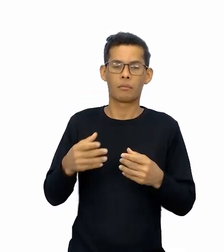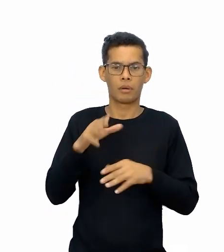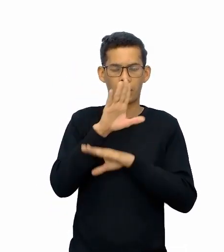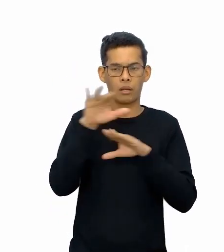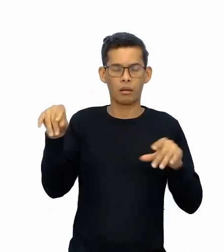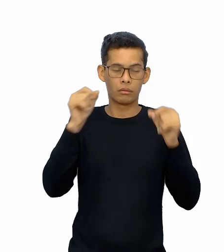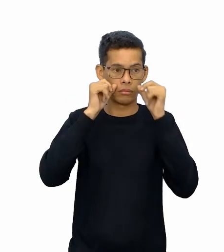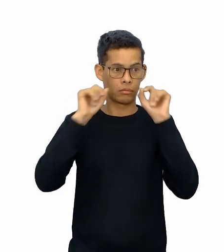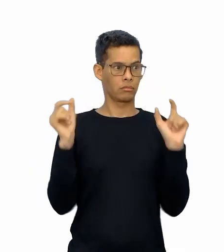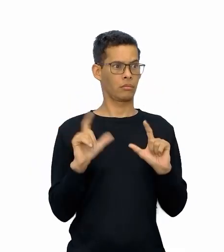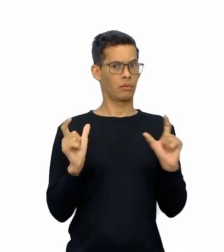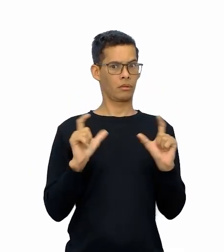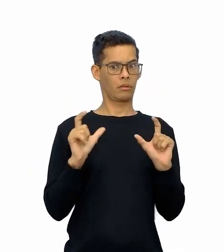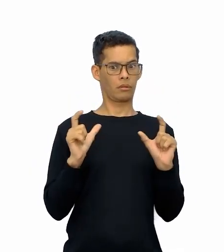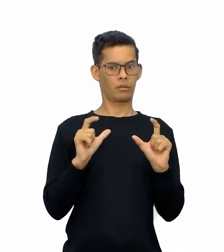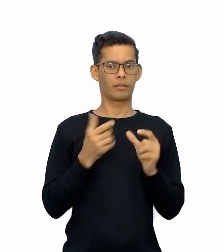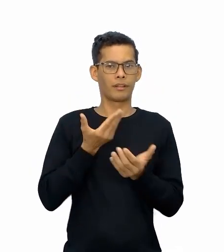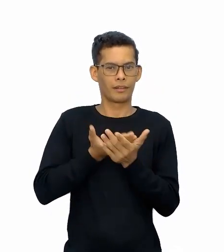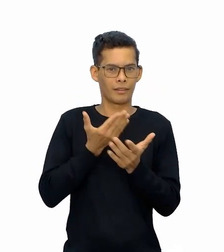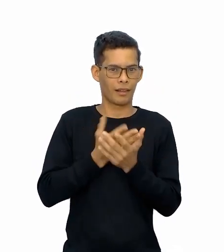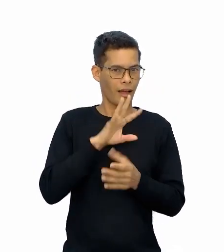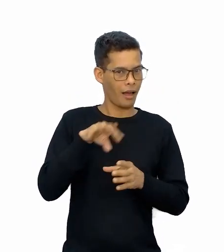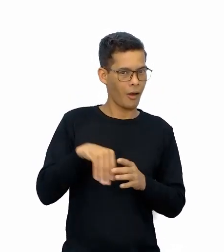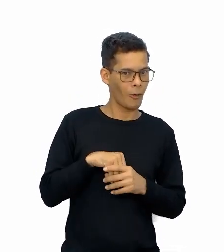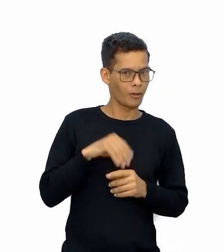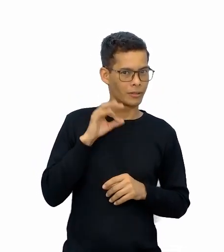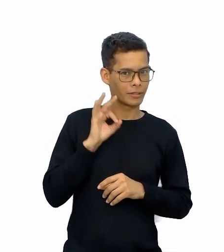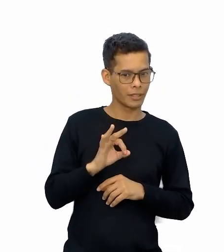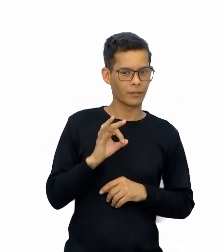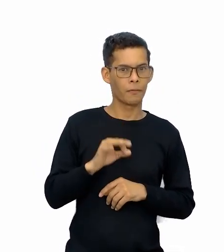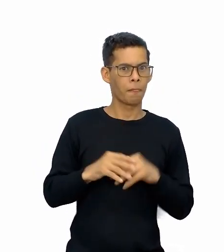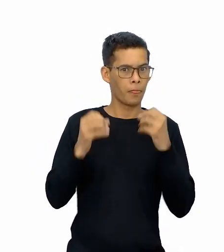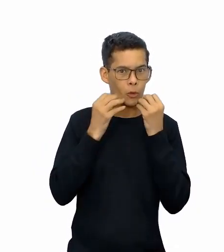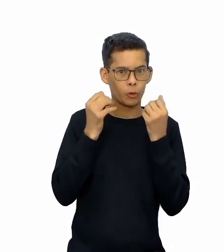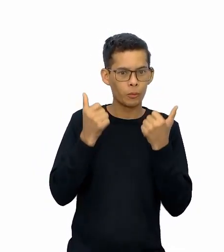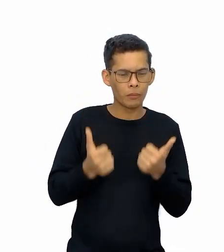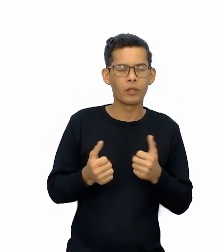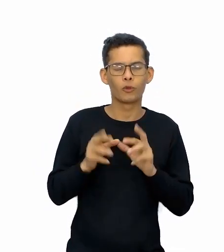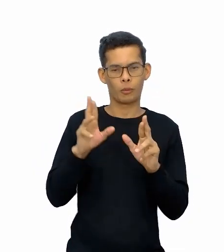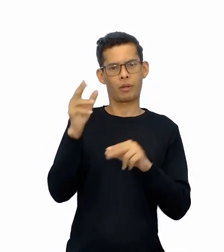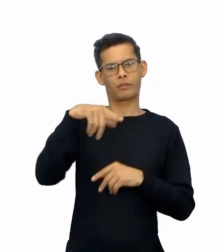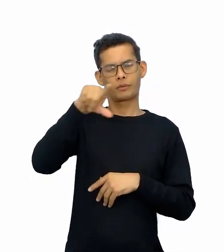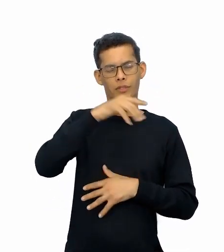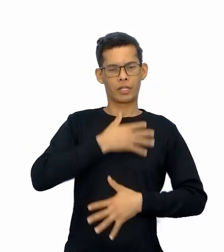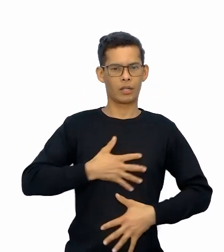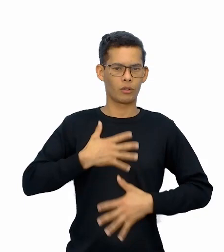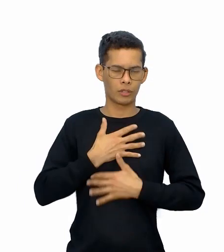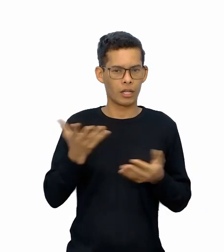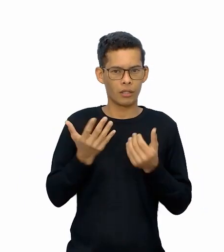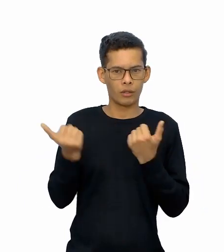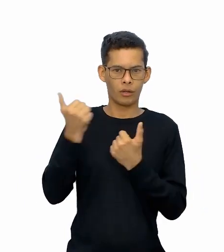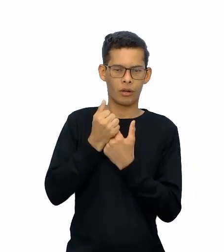e motivação deles para as nossas aulas. Tudo bem? Espero que vocês tenham gostado e passo